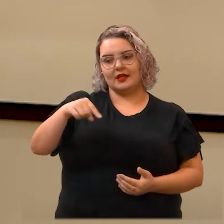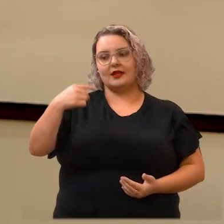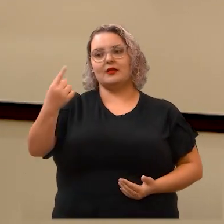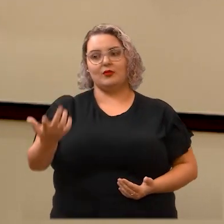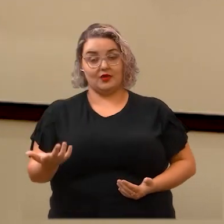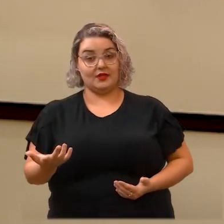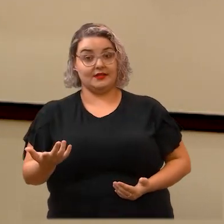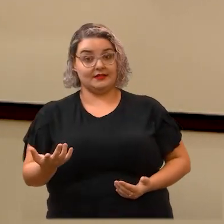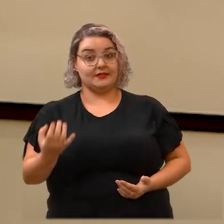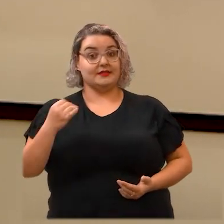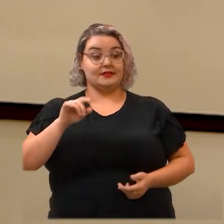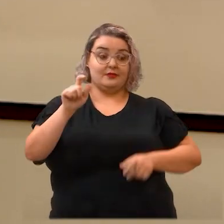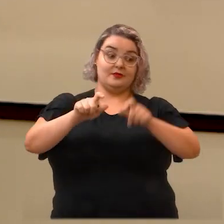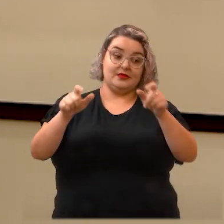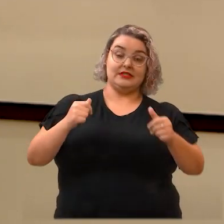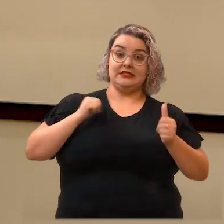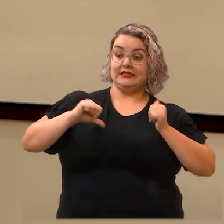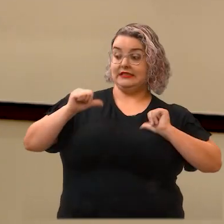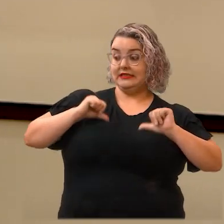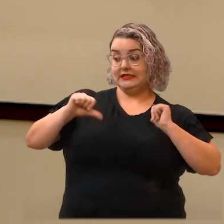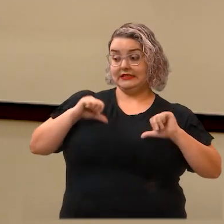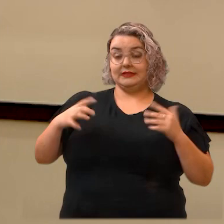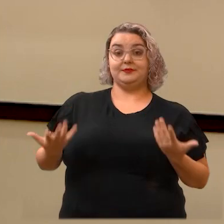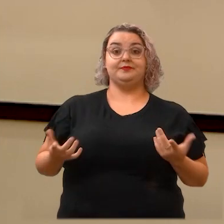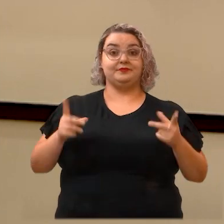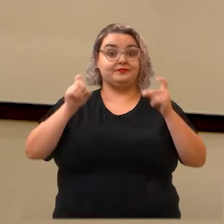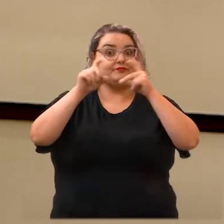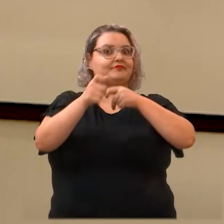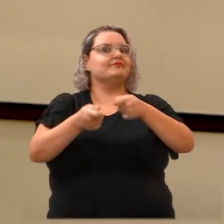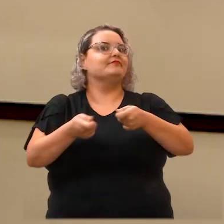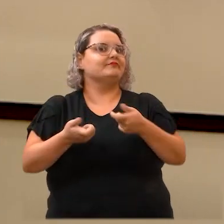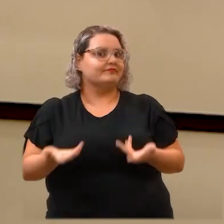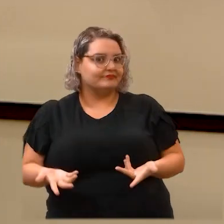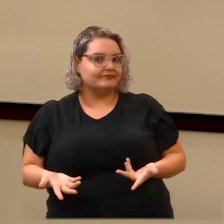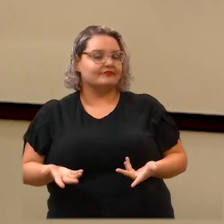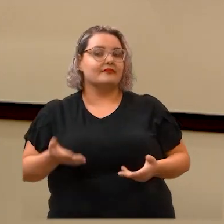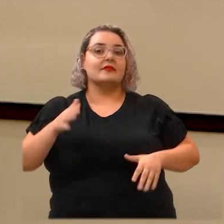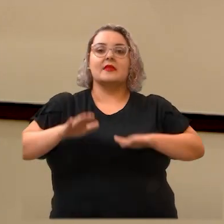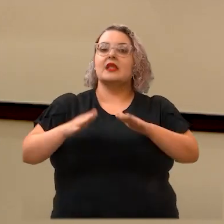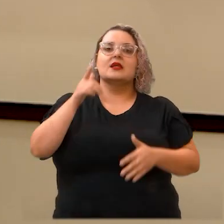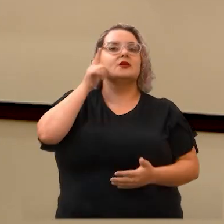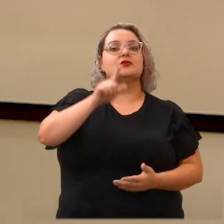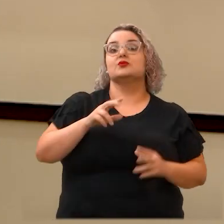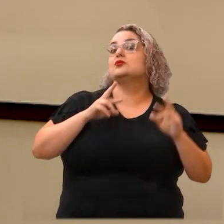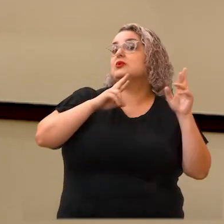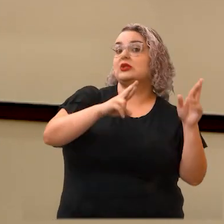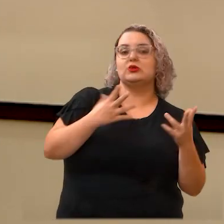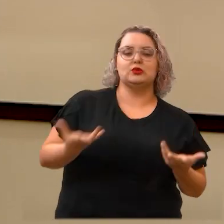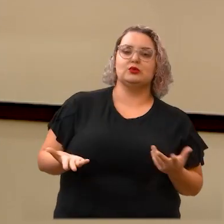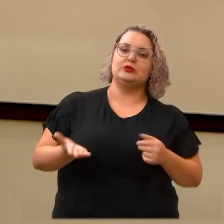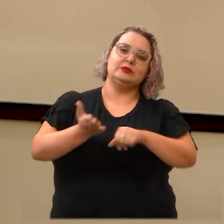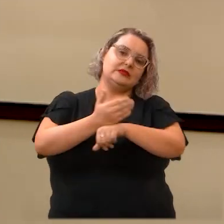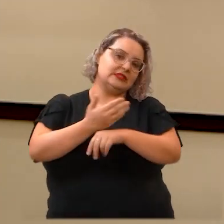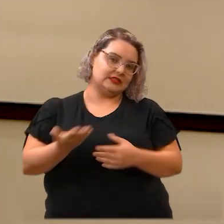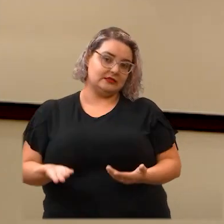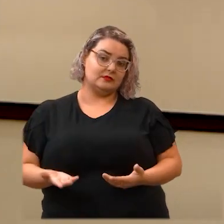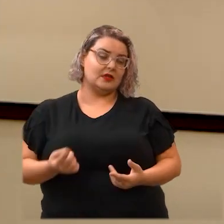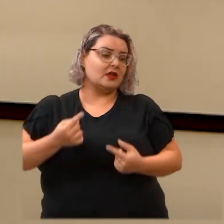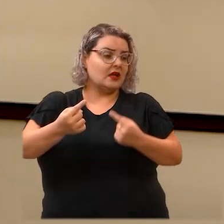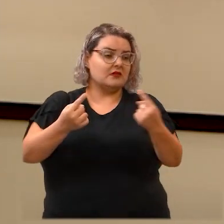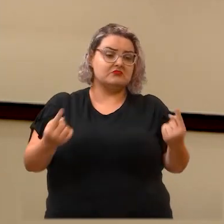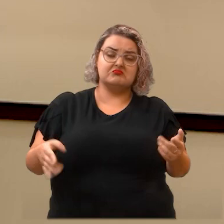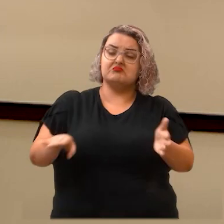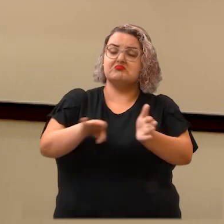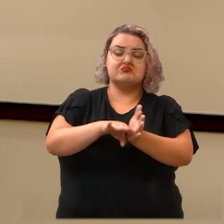no dia seguinte e se você é um sujeito muito ansioso é difícil controlar isso às vezes você nem consegue dormir à noite mas